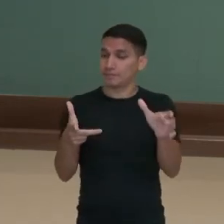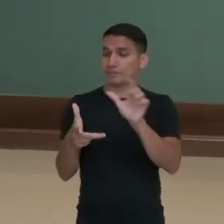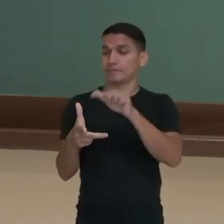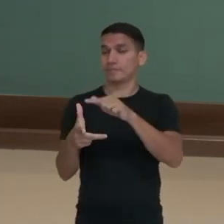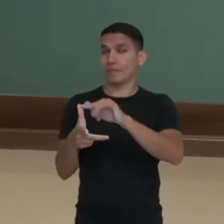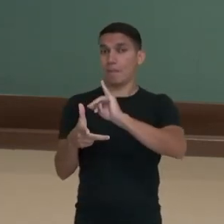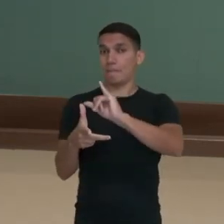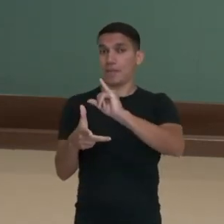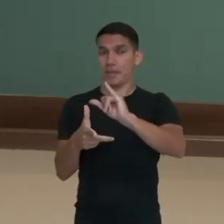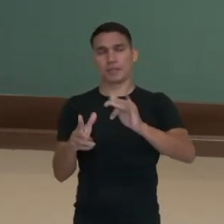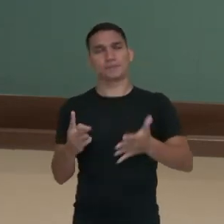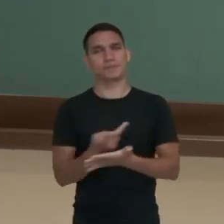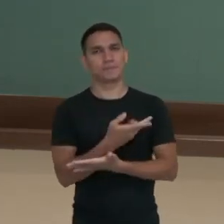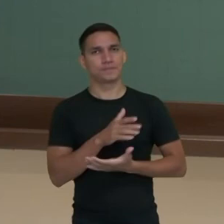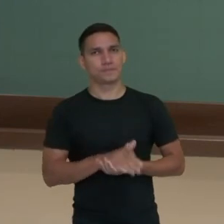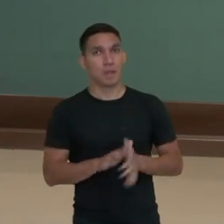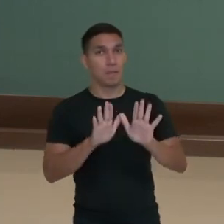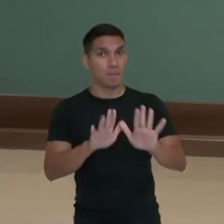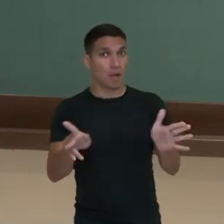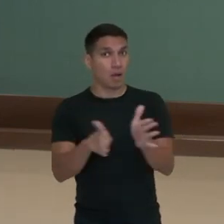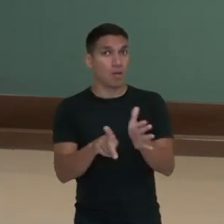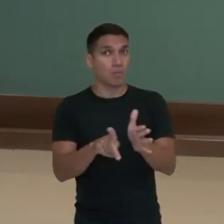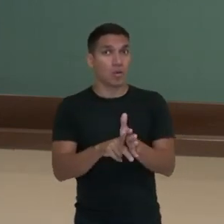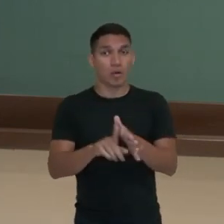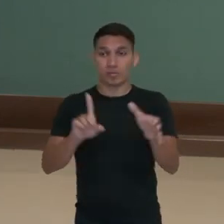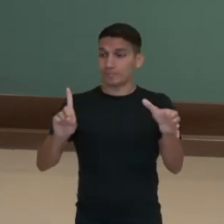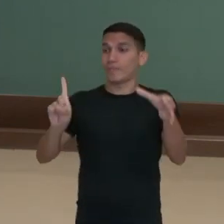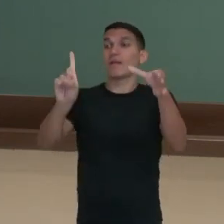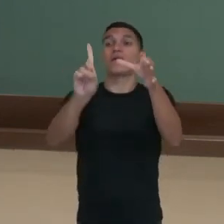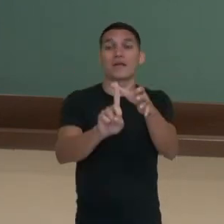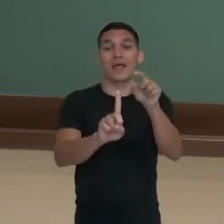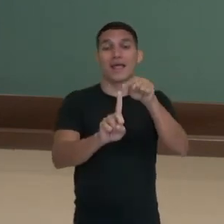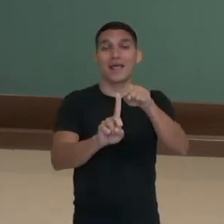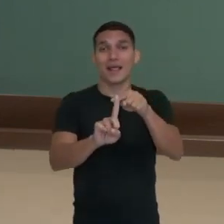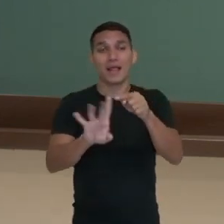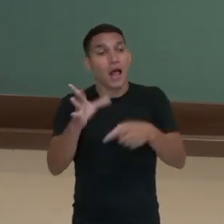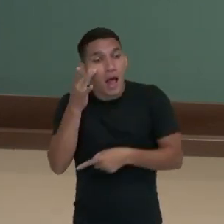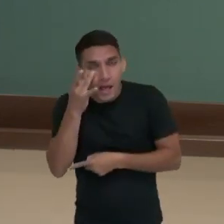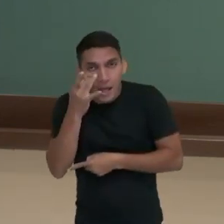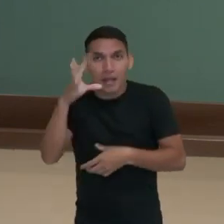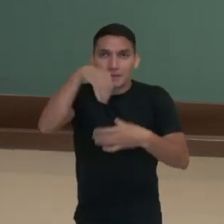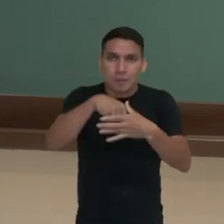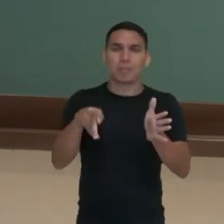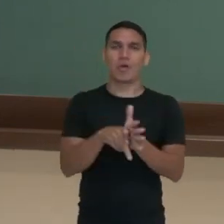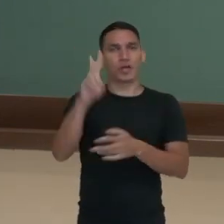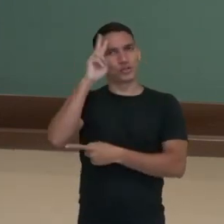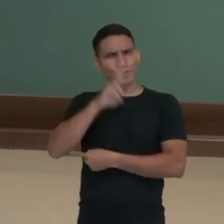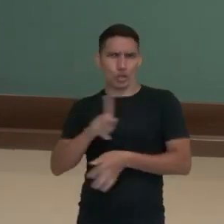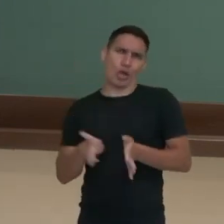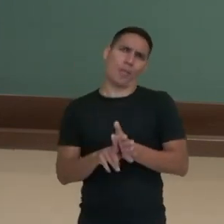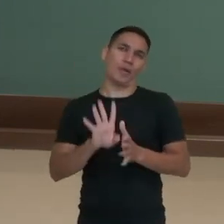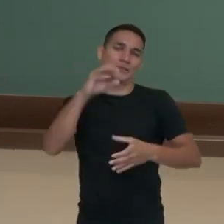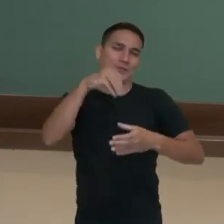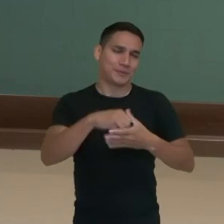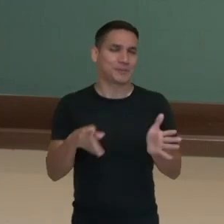narrador onisciente. Já o narrador personagem, ele participa da história, como o próprio nome diz, como